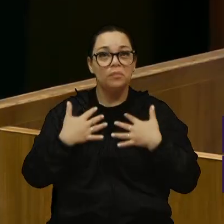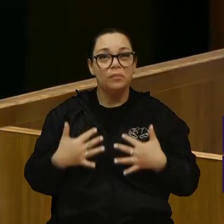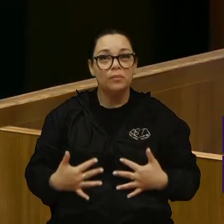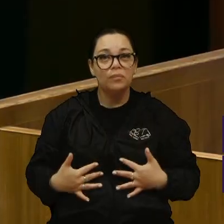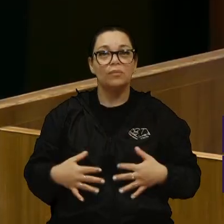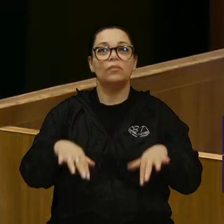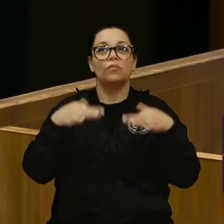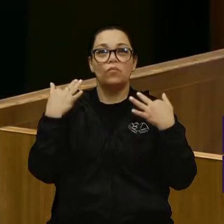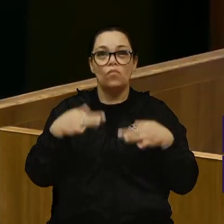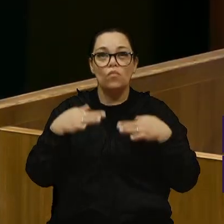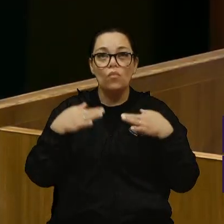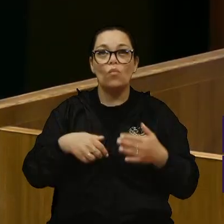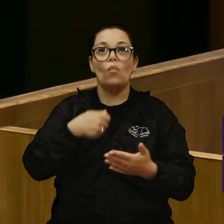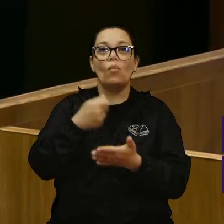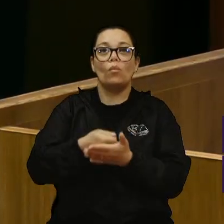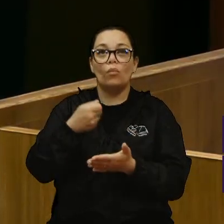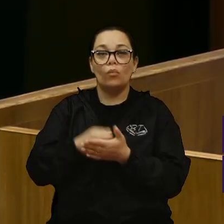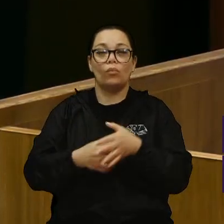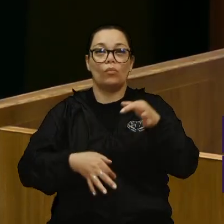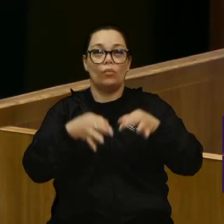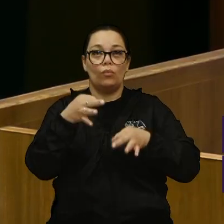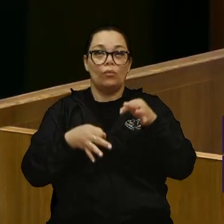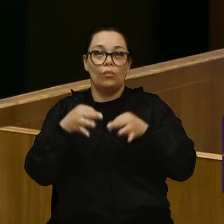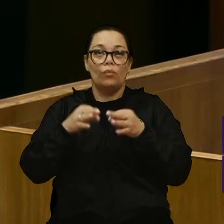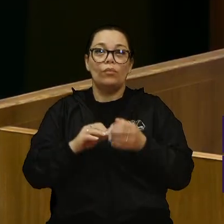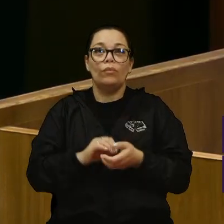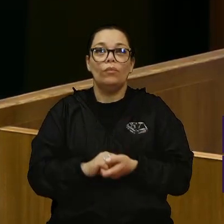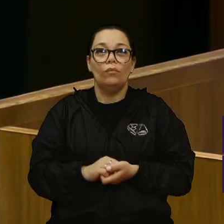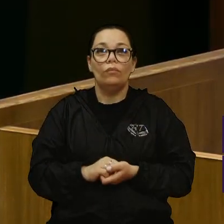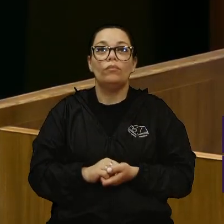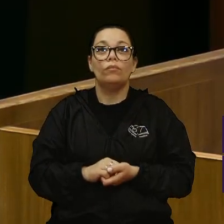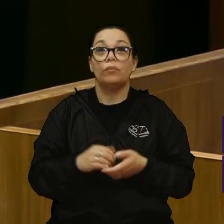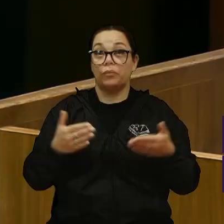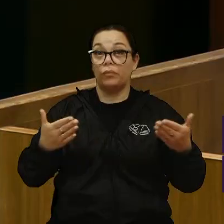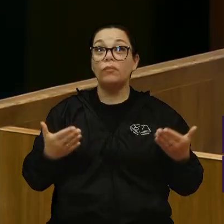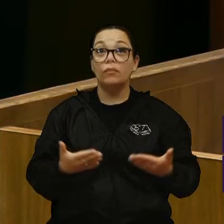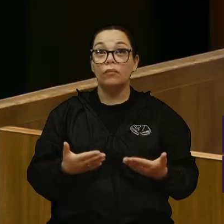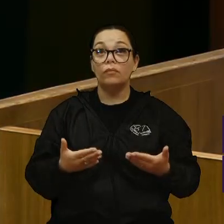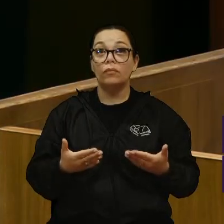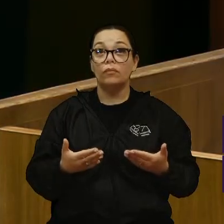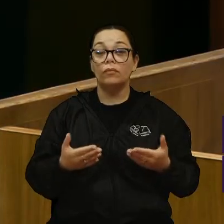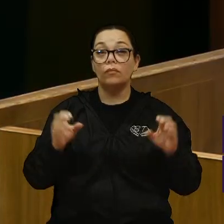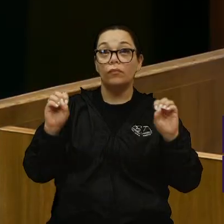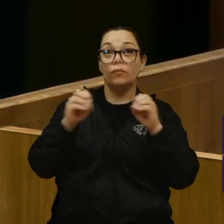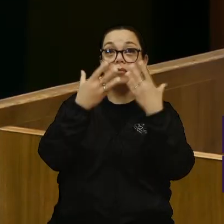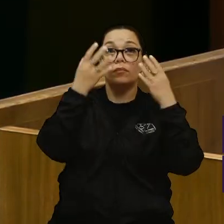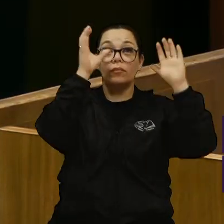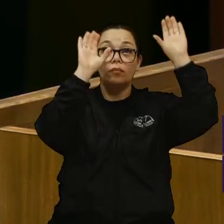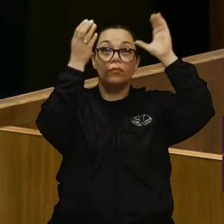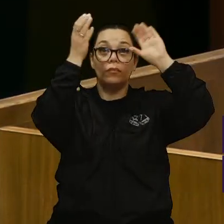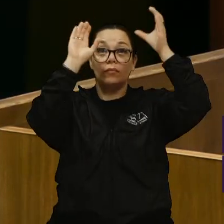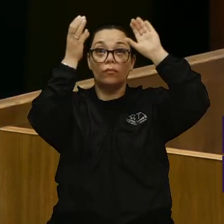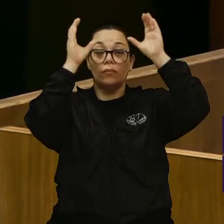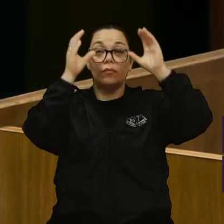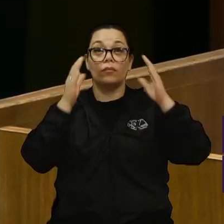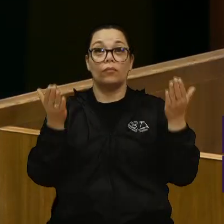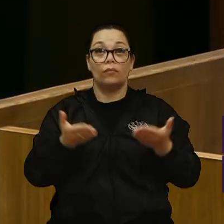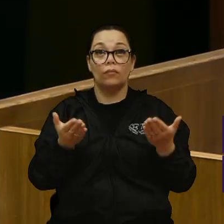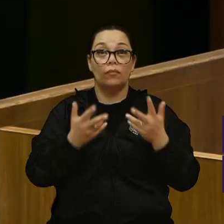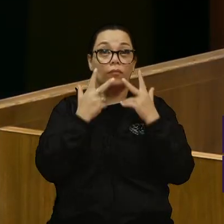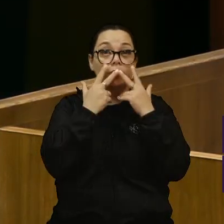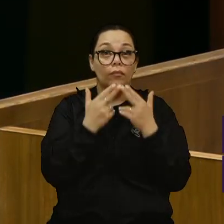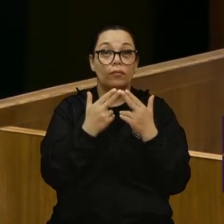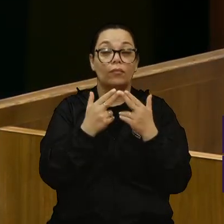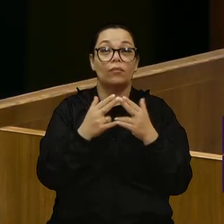as dores e as lutas da justiça. Que hoje, com eventos climáticos extremos, como o dia de hoje,